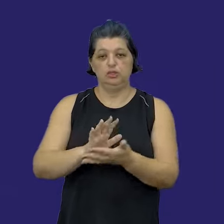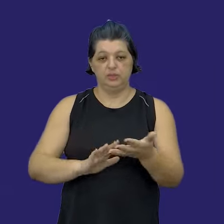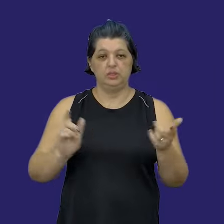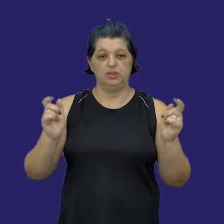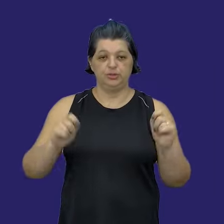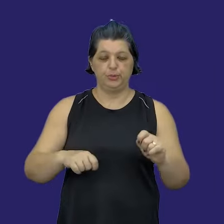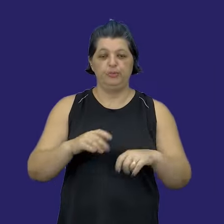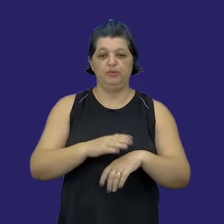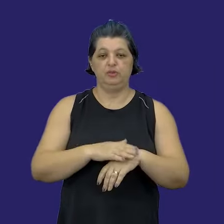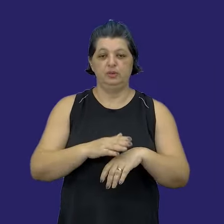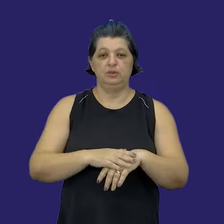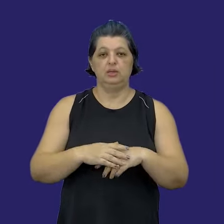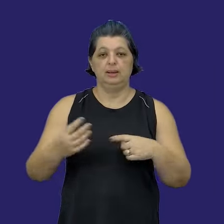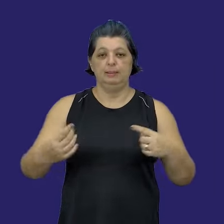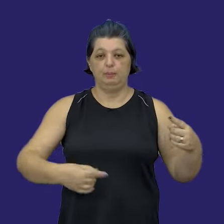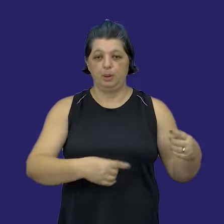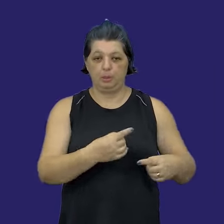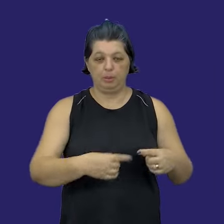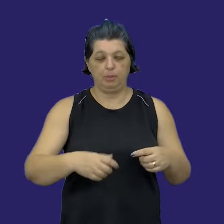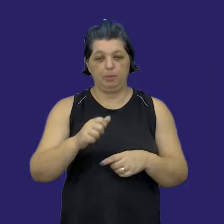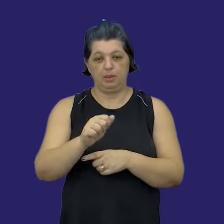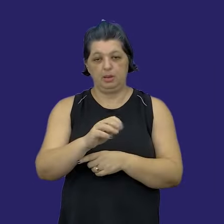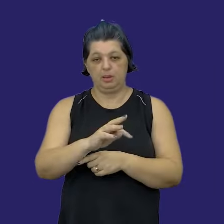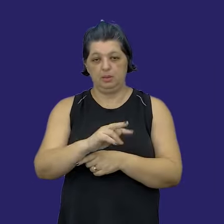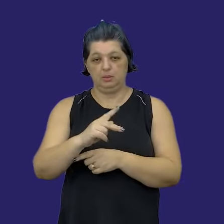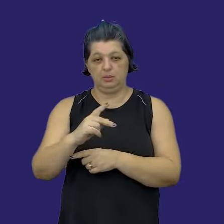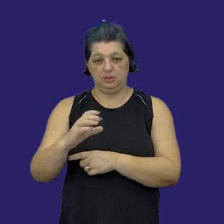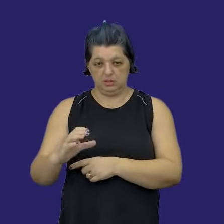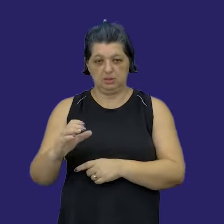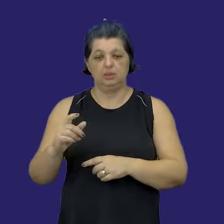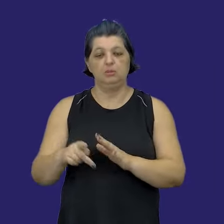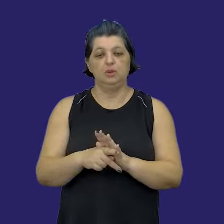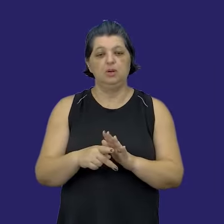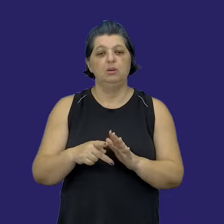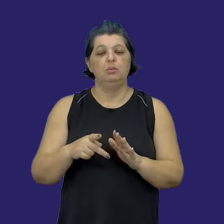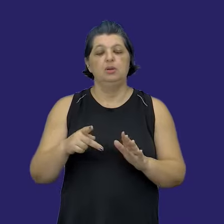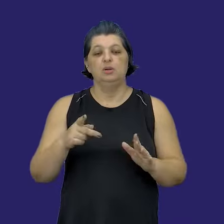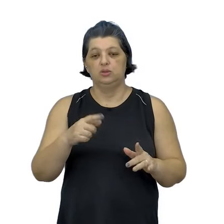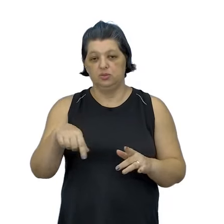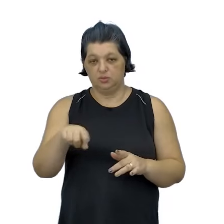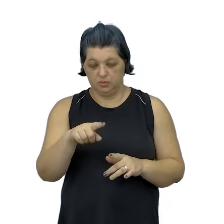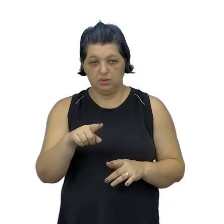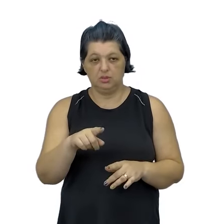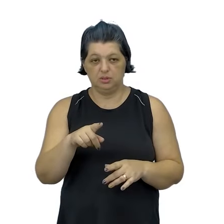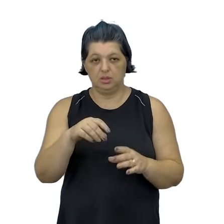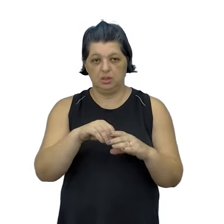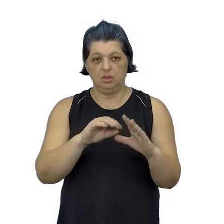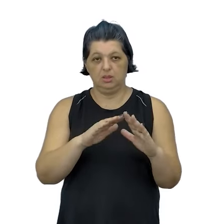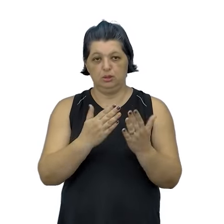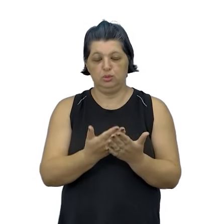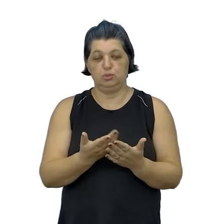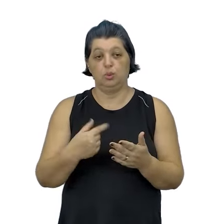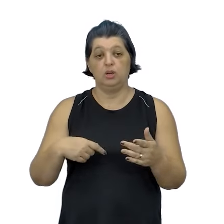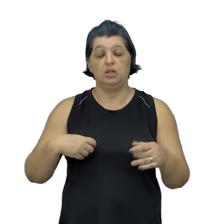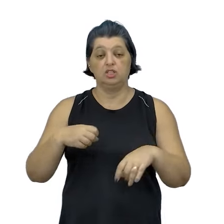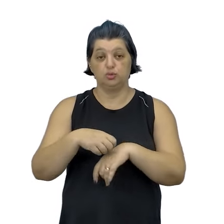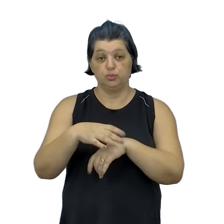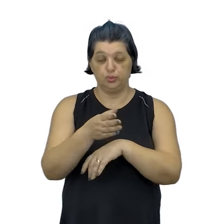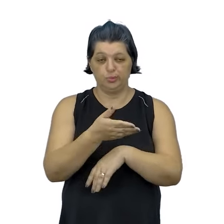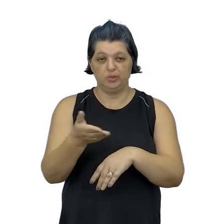né, discutindo agora no momento da TPC Desdobramento de Pauta, momento da TPC de vocês da escola, e eu sugiro aqui que